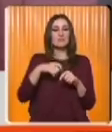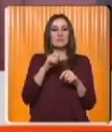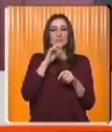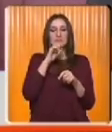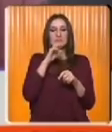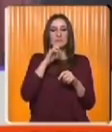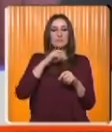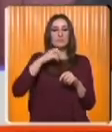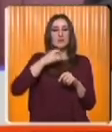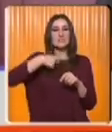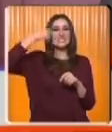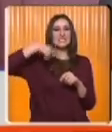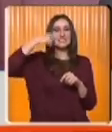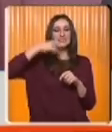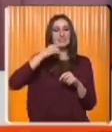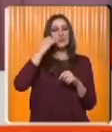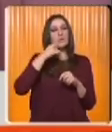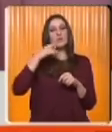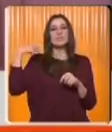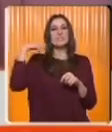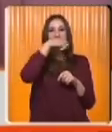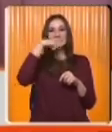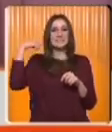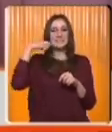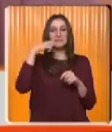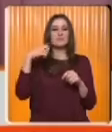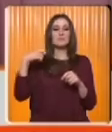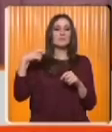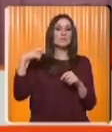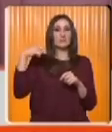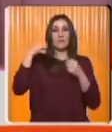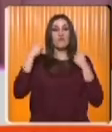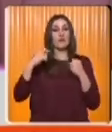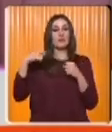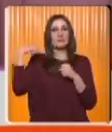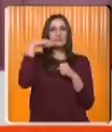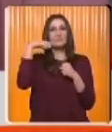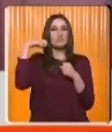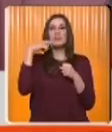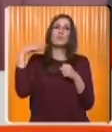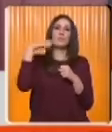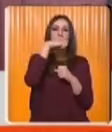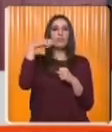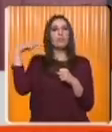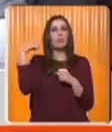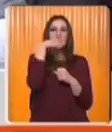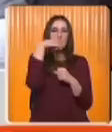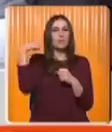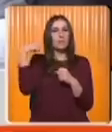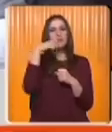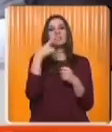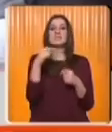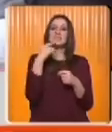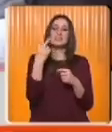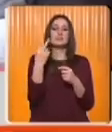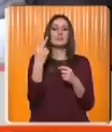podem empurrar a gengiva para cima. Magoar a gengiva e pode... De lado, mas não fazendo movimentos muito fortes, muito rápidos, devagarinho. O Diogo confessou que realmente